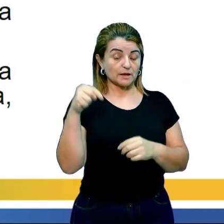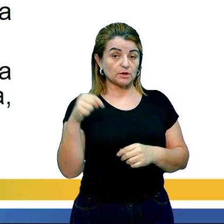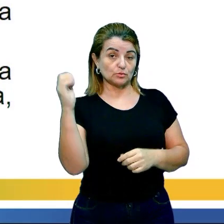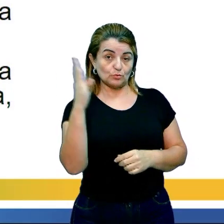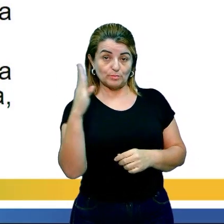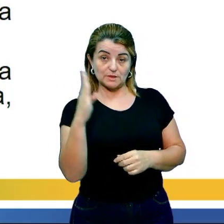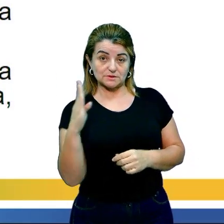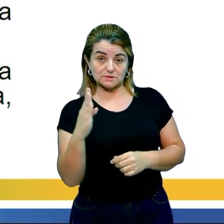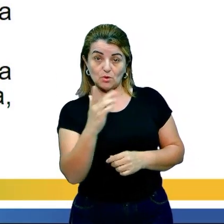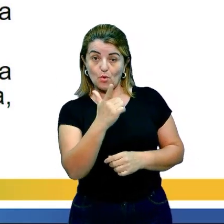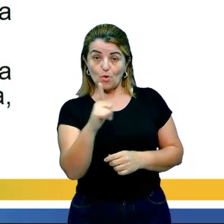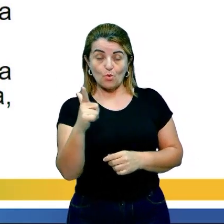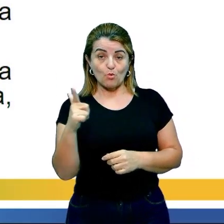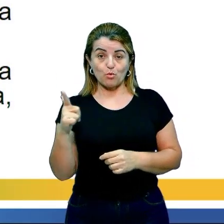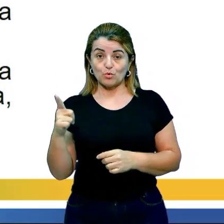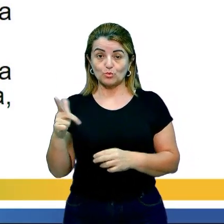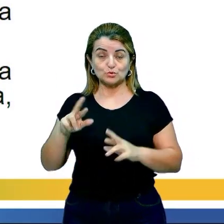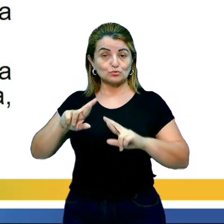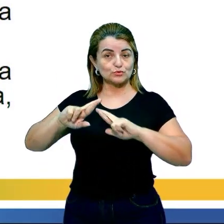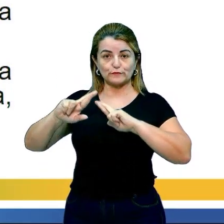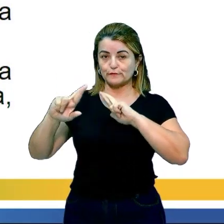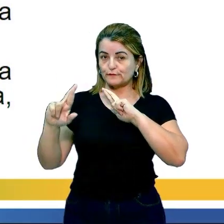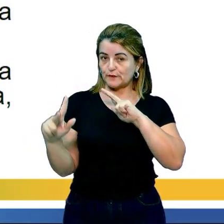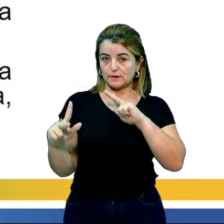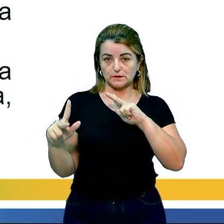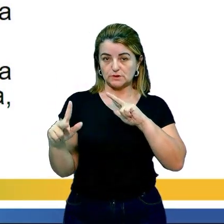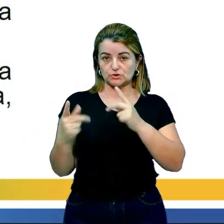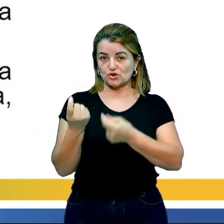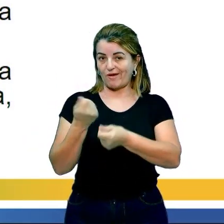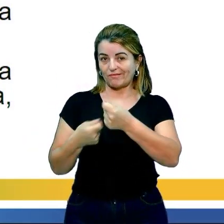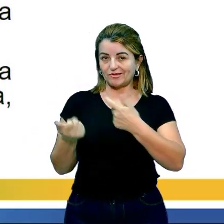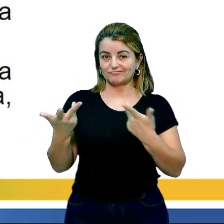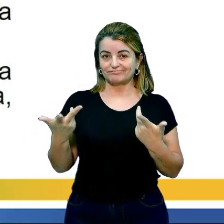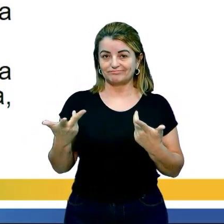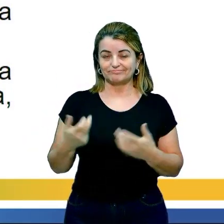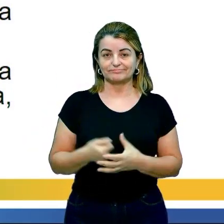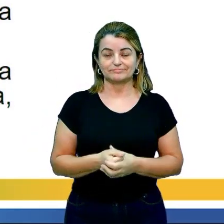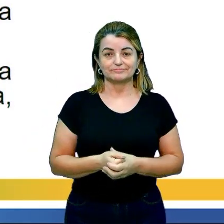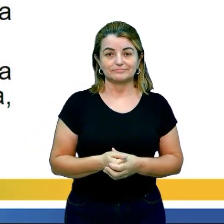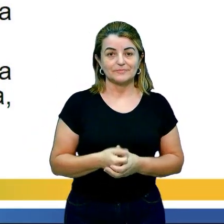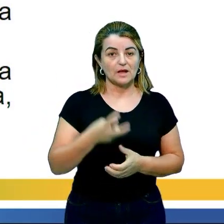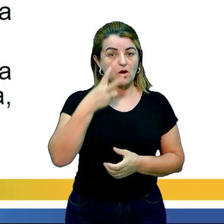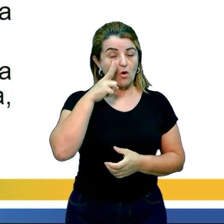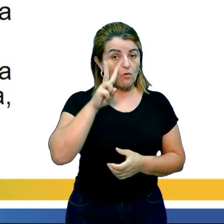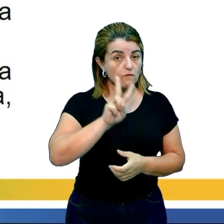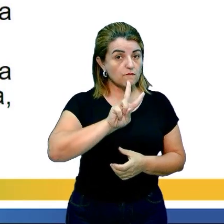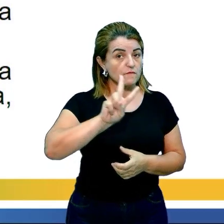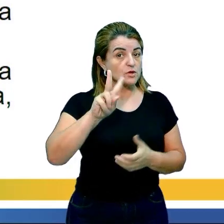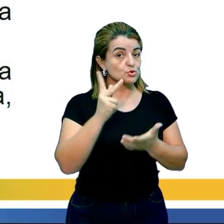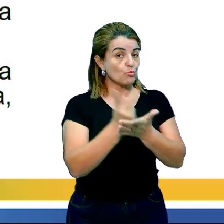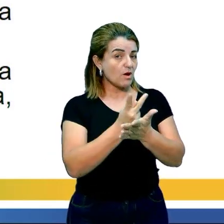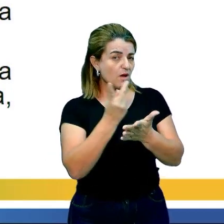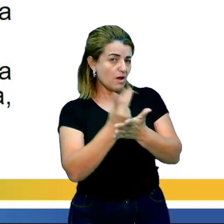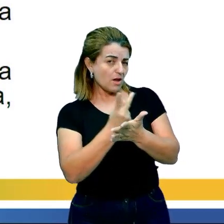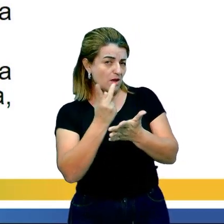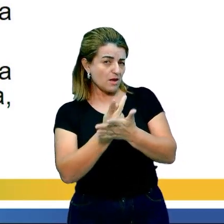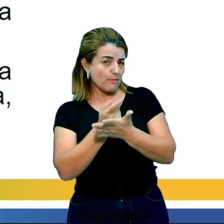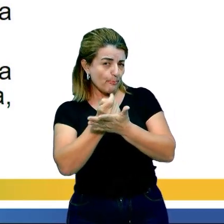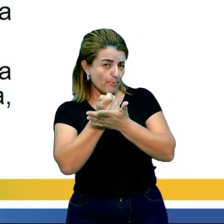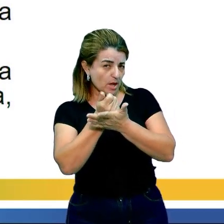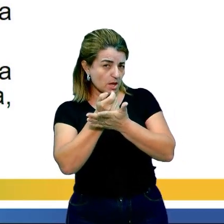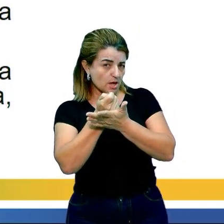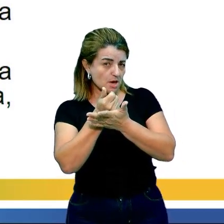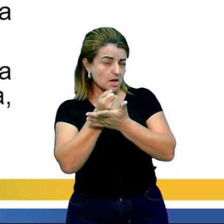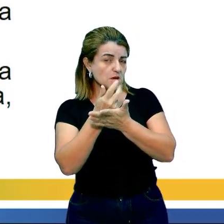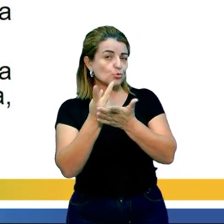não há essa diferenciação de renda né vejam Qual é o erro tem um R1 aí bem